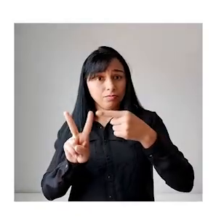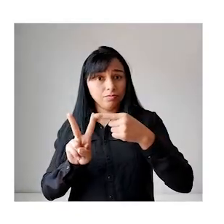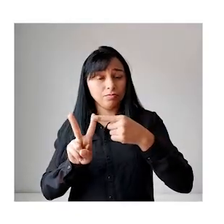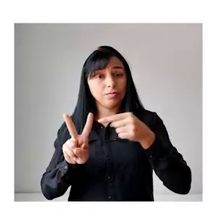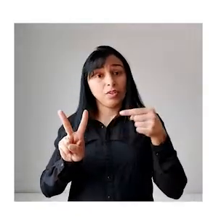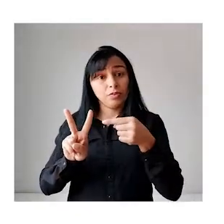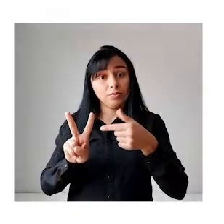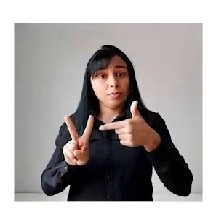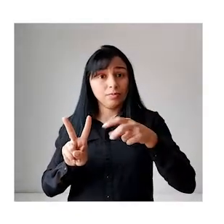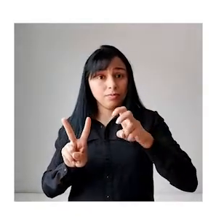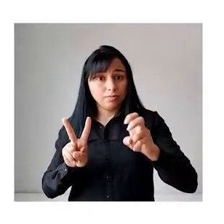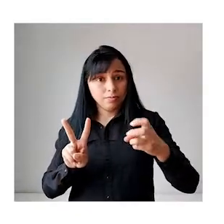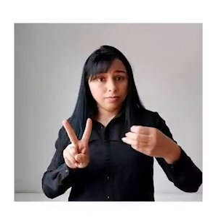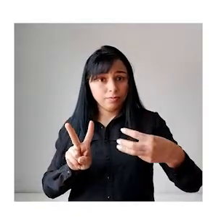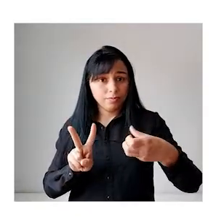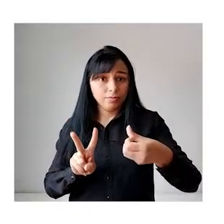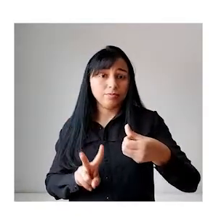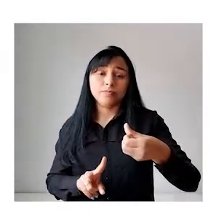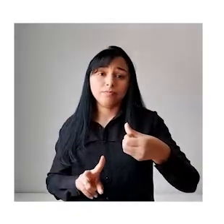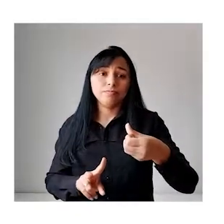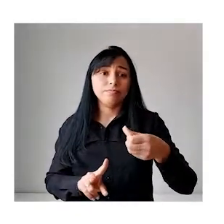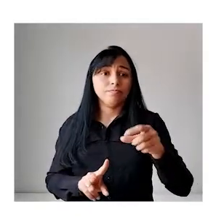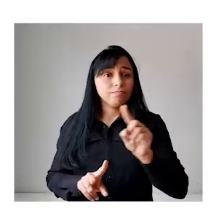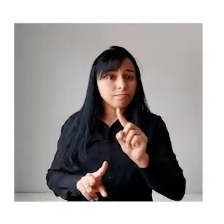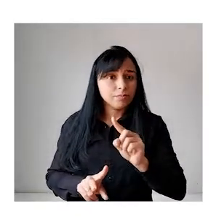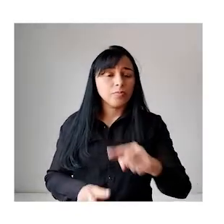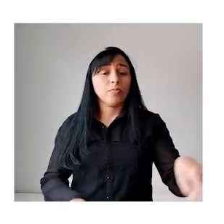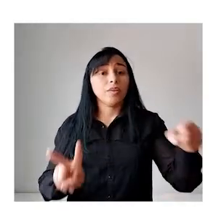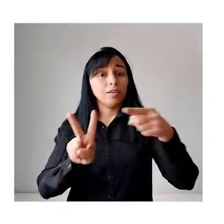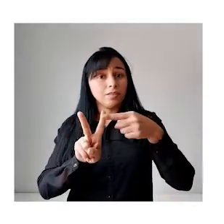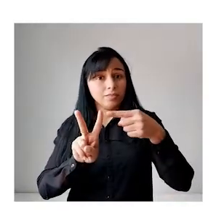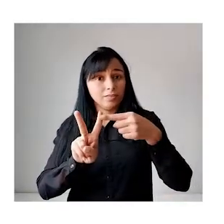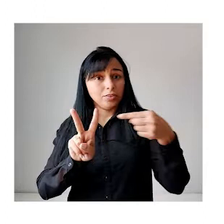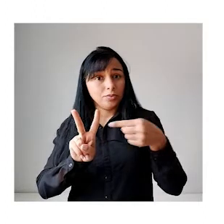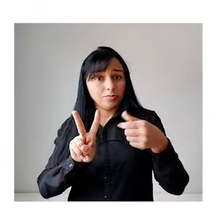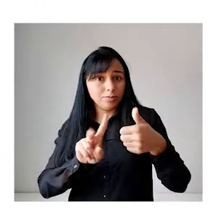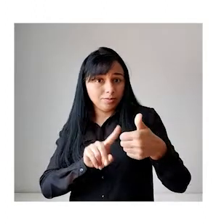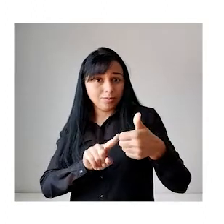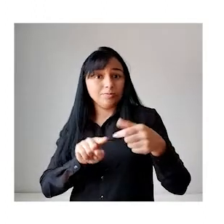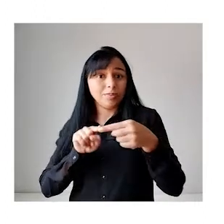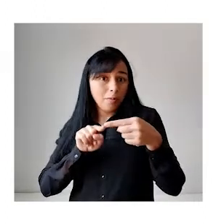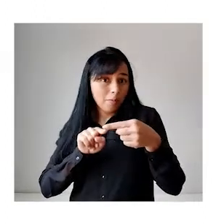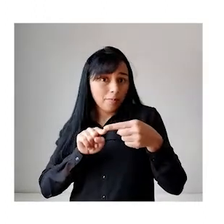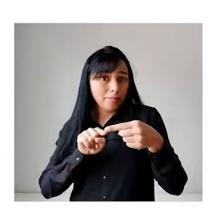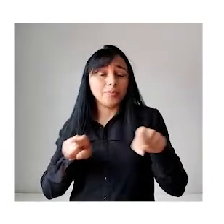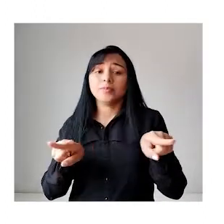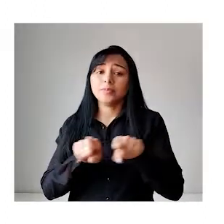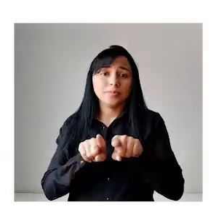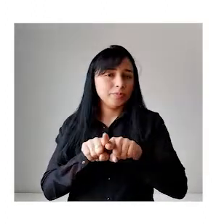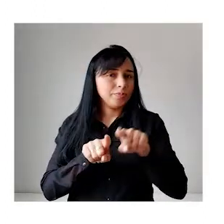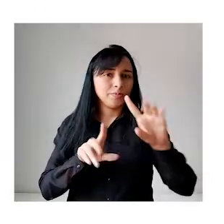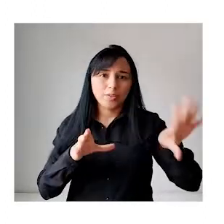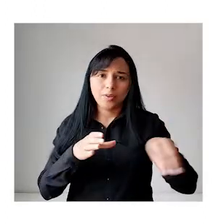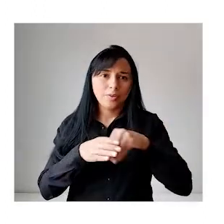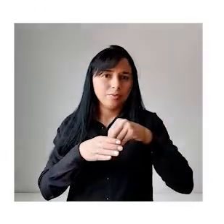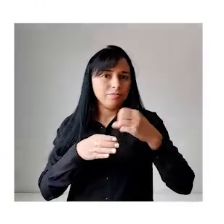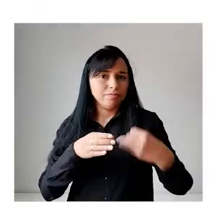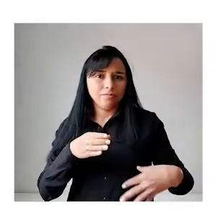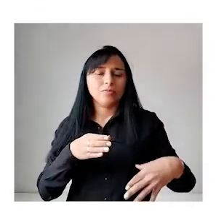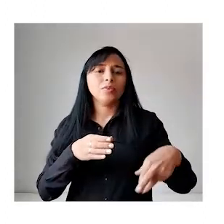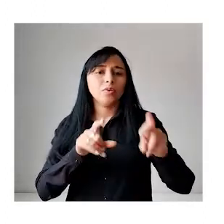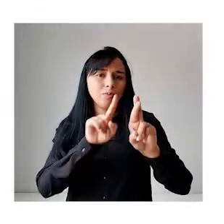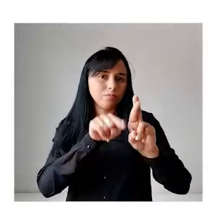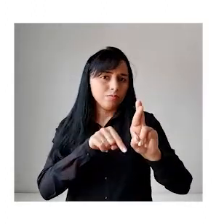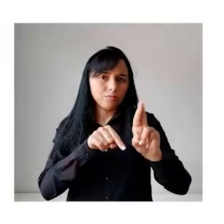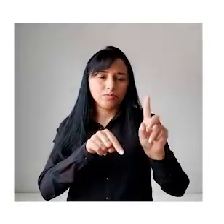Raiz sexta de menos 1. Não se define no conjunto dos números reais. E a raiz quarta de menos